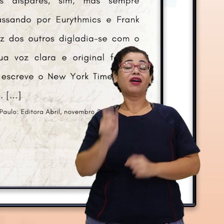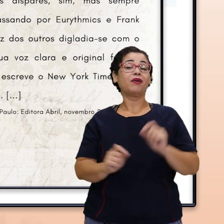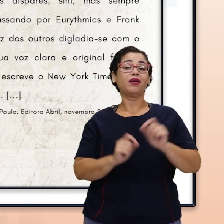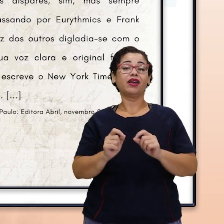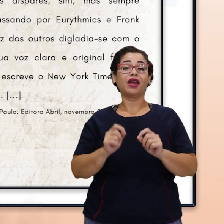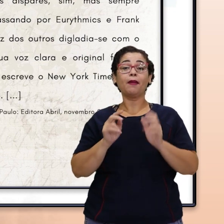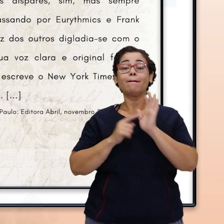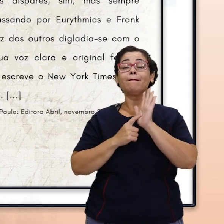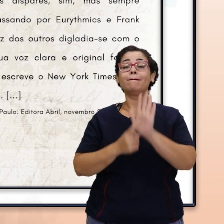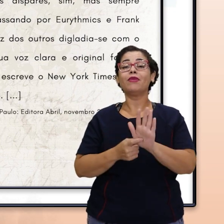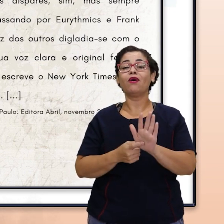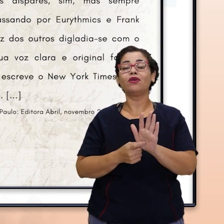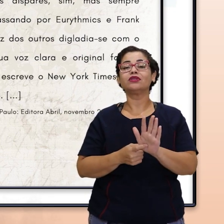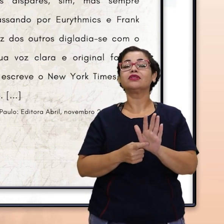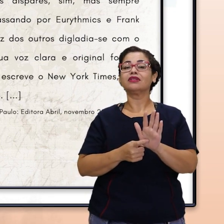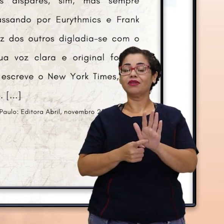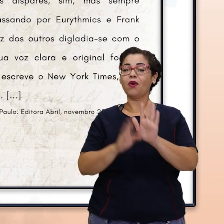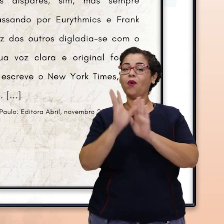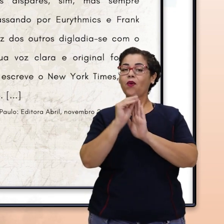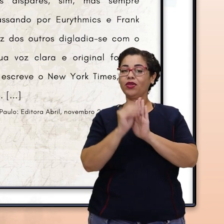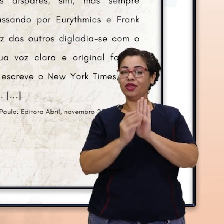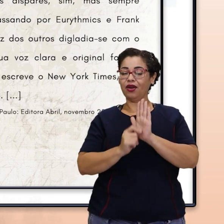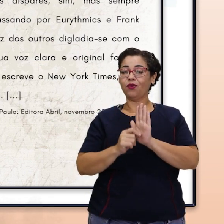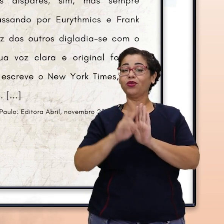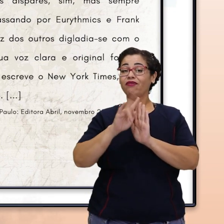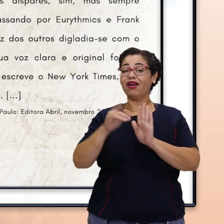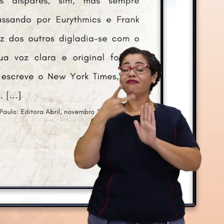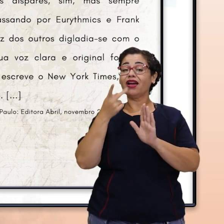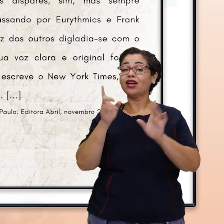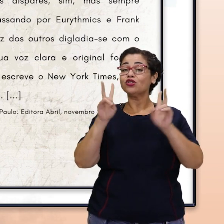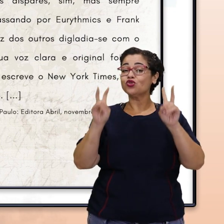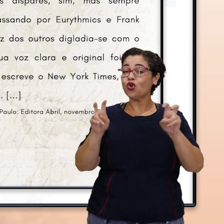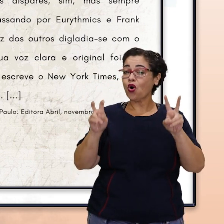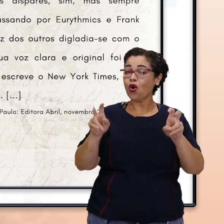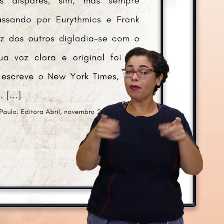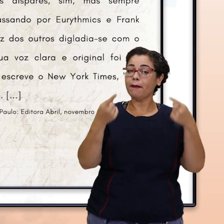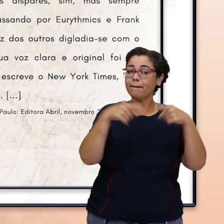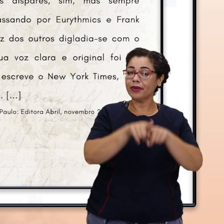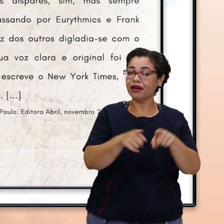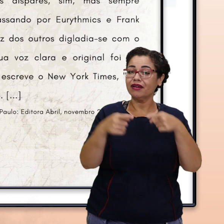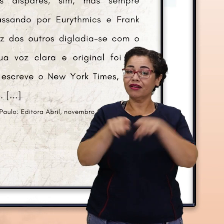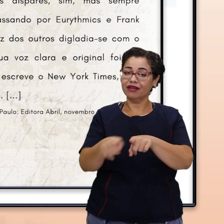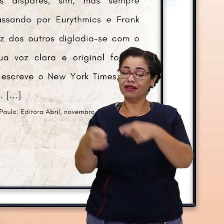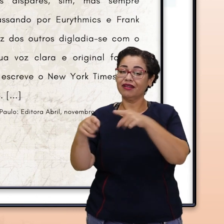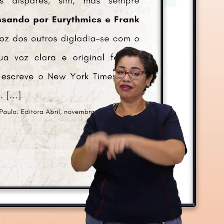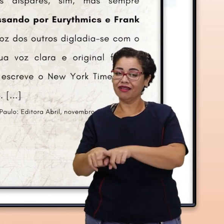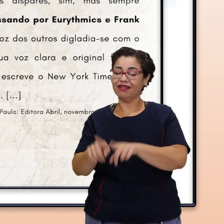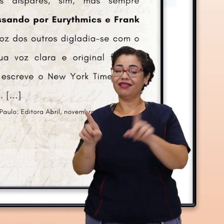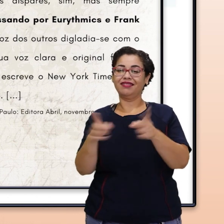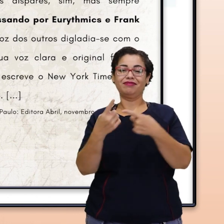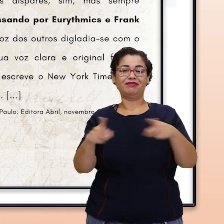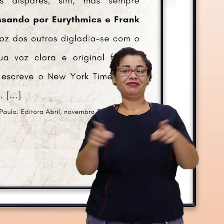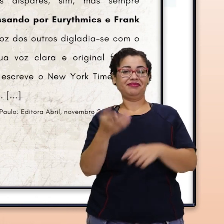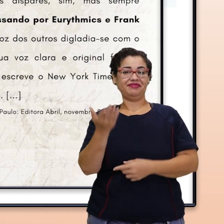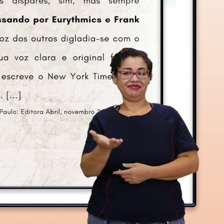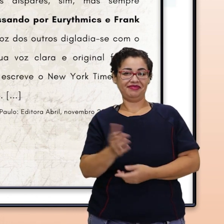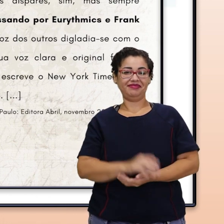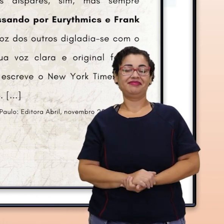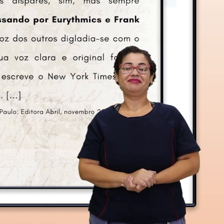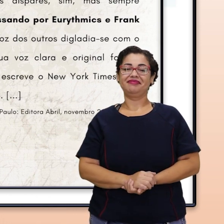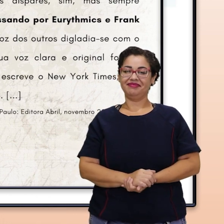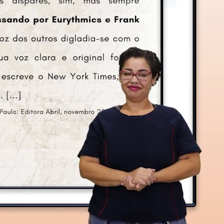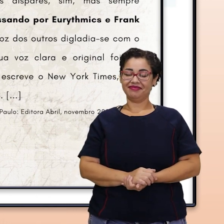uma sinalização de que seu conteúdo aborda as parcerias de Luciano Pavarotti. E o